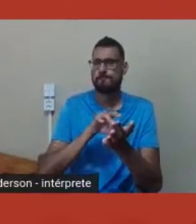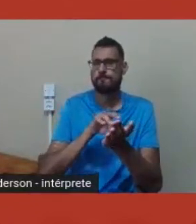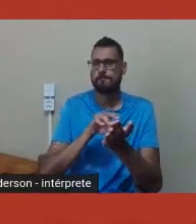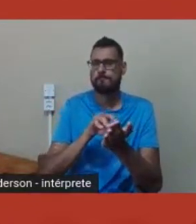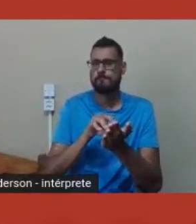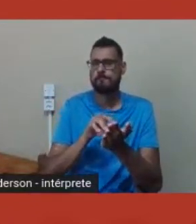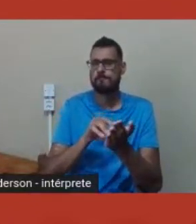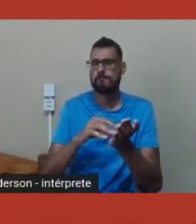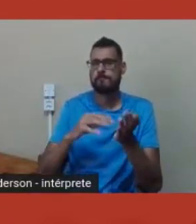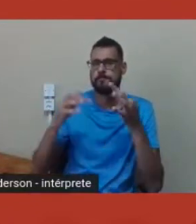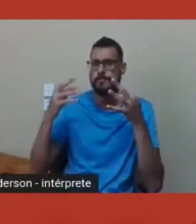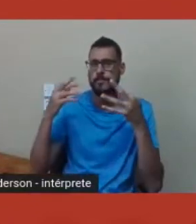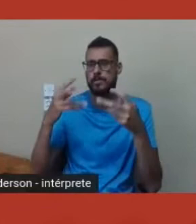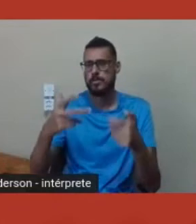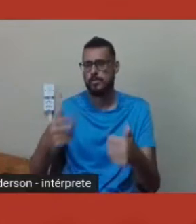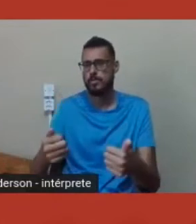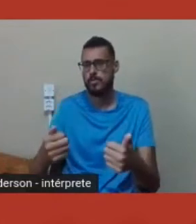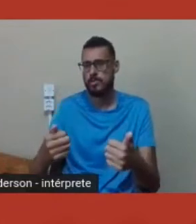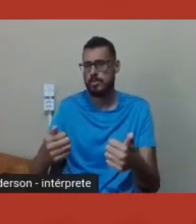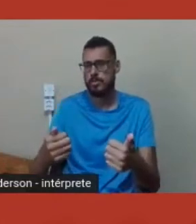vocês escreveram aí?